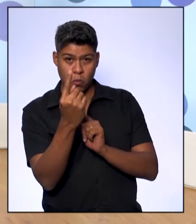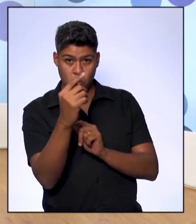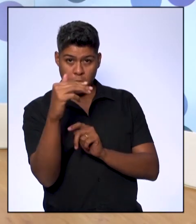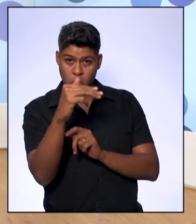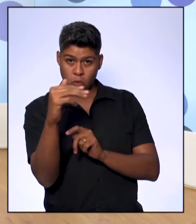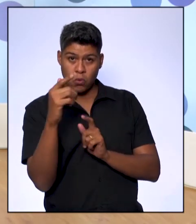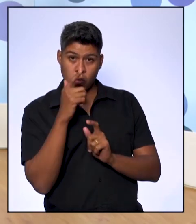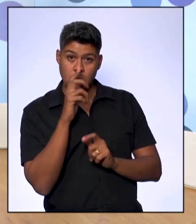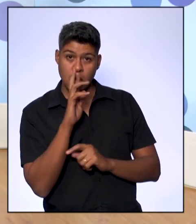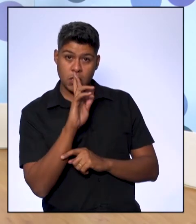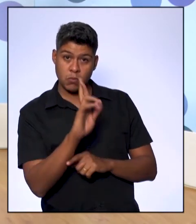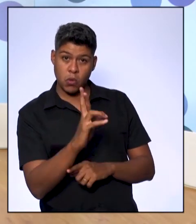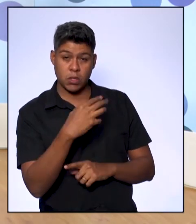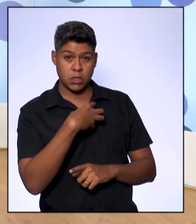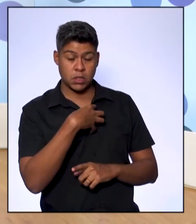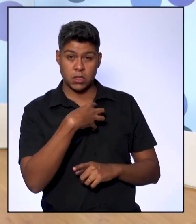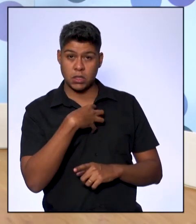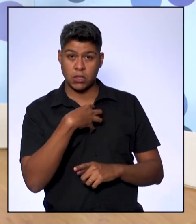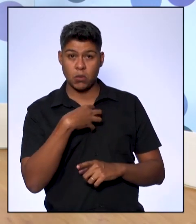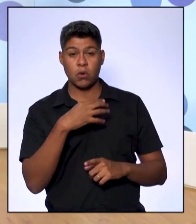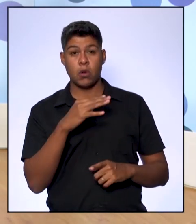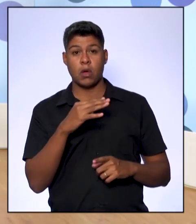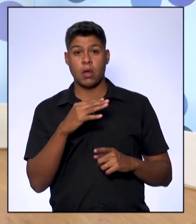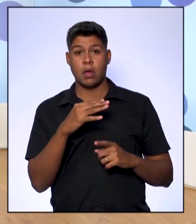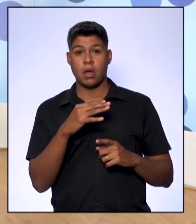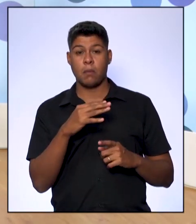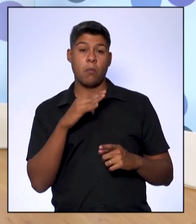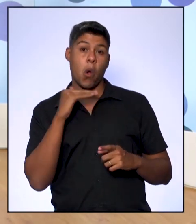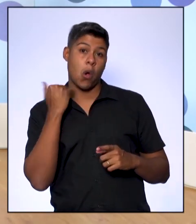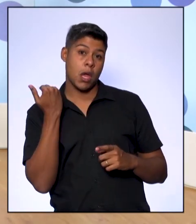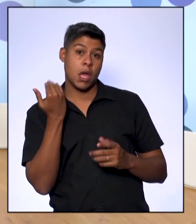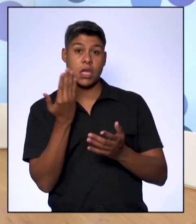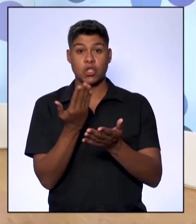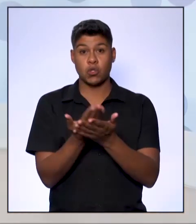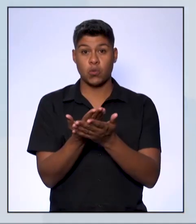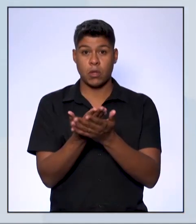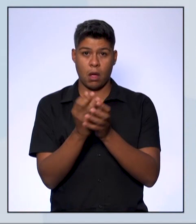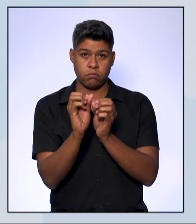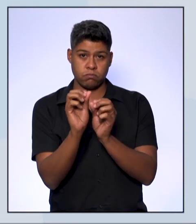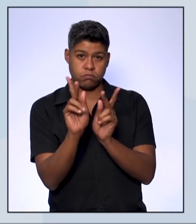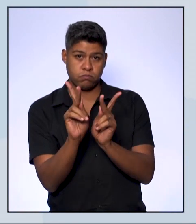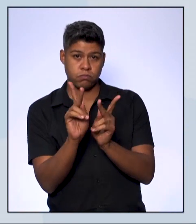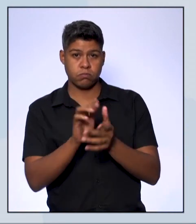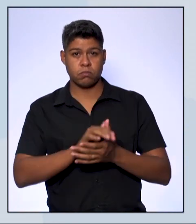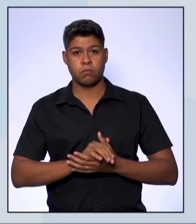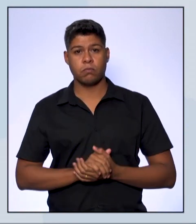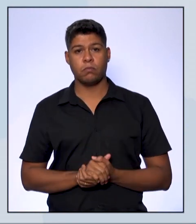minutinho para você responder o significado da expressão morri de estudar